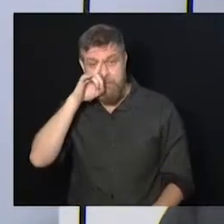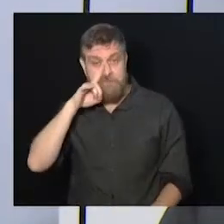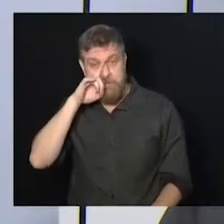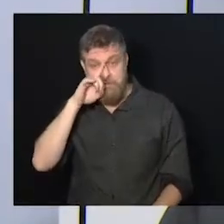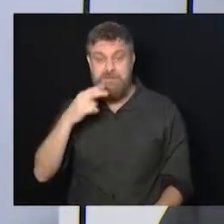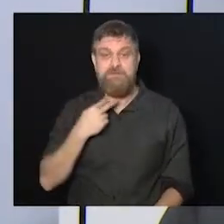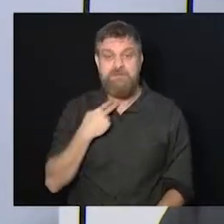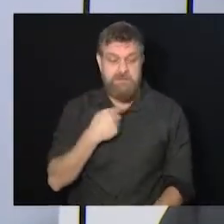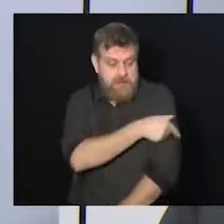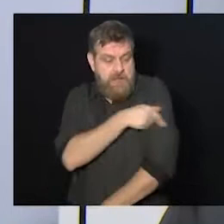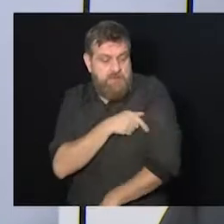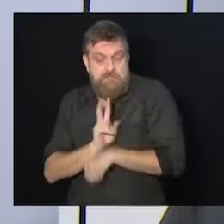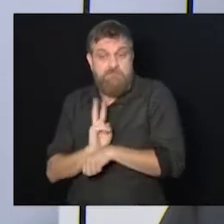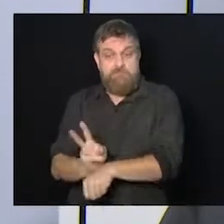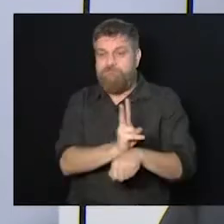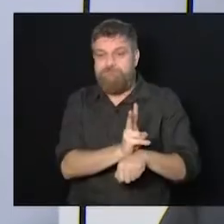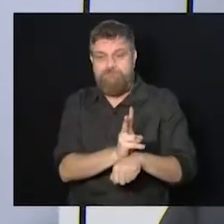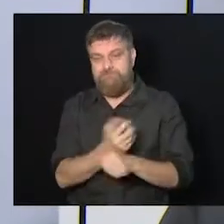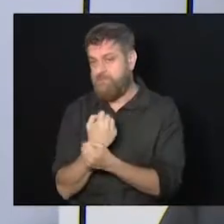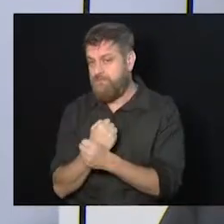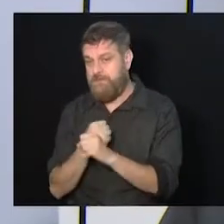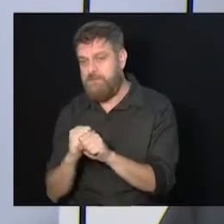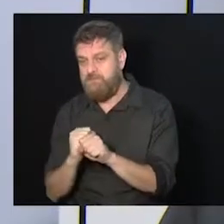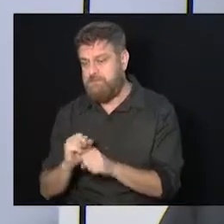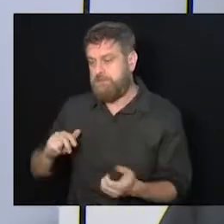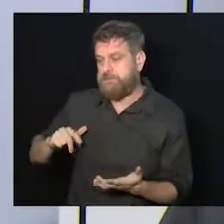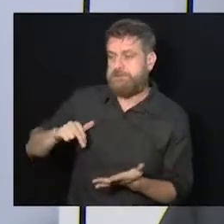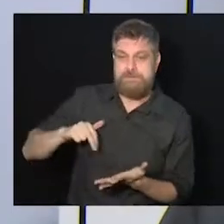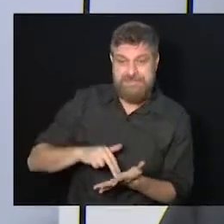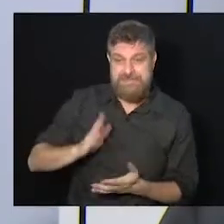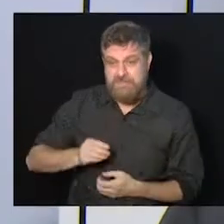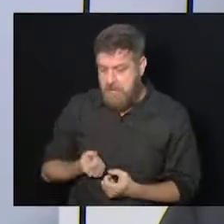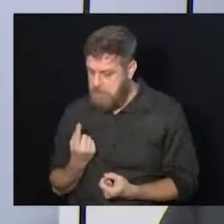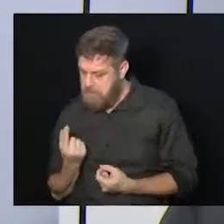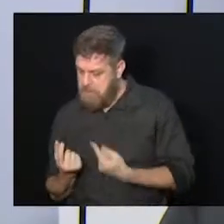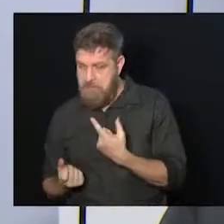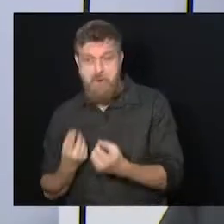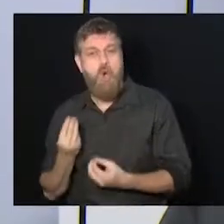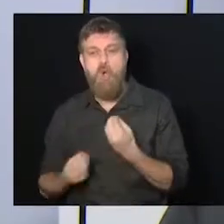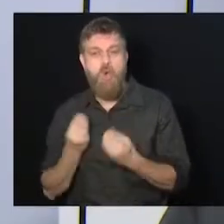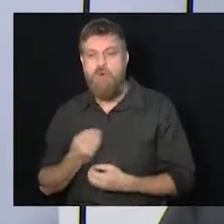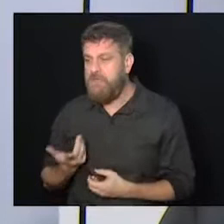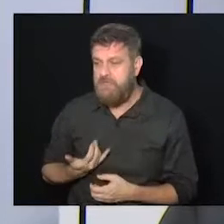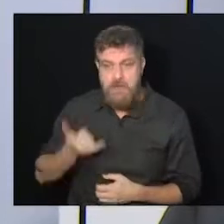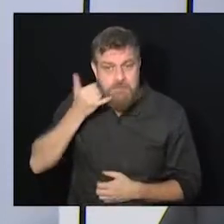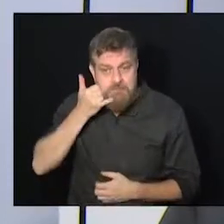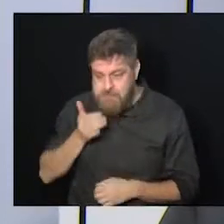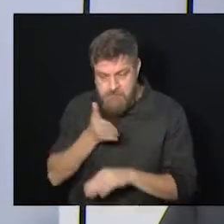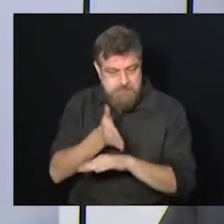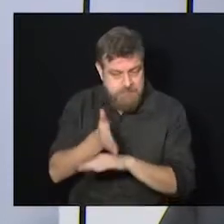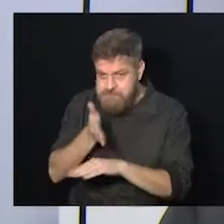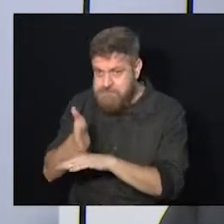os fiscais dessas instituições, que já são tão poucos, irem atender as ocorrências se não